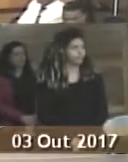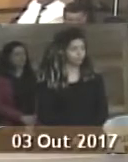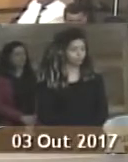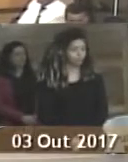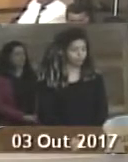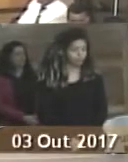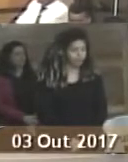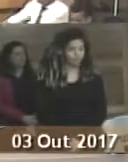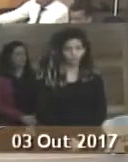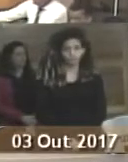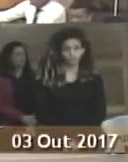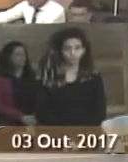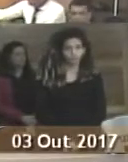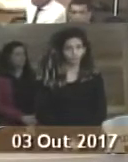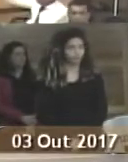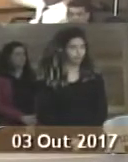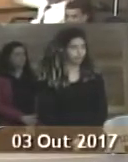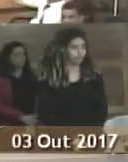Recomposição de